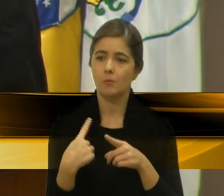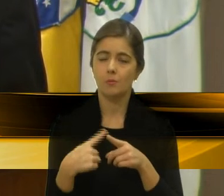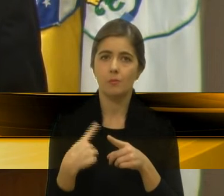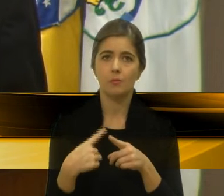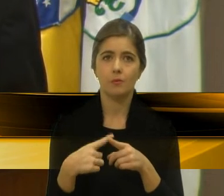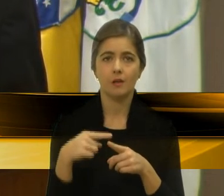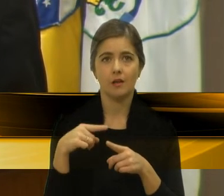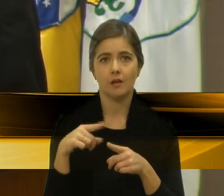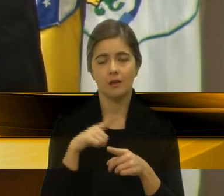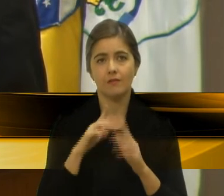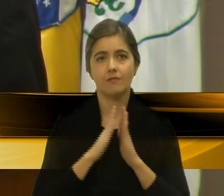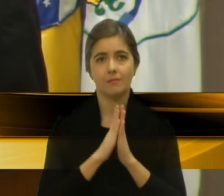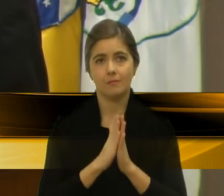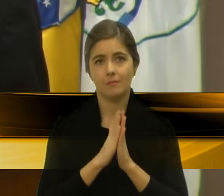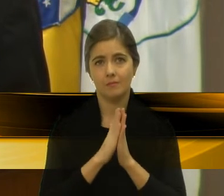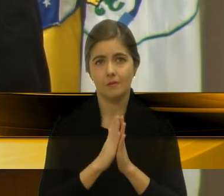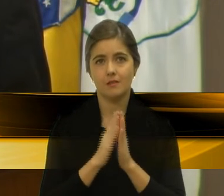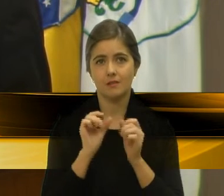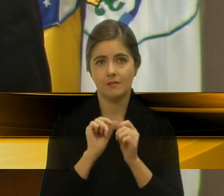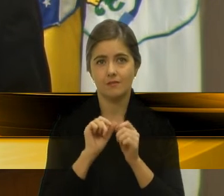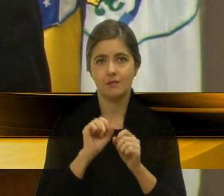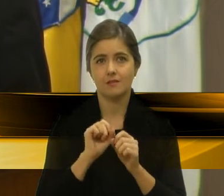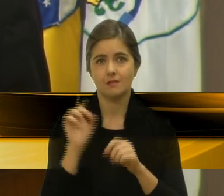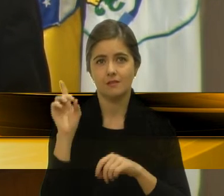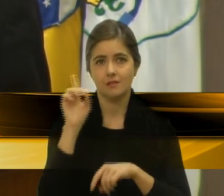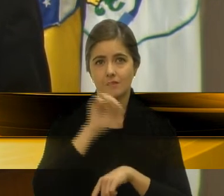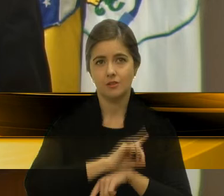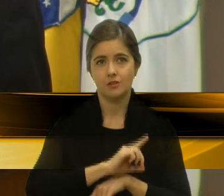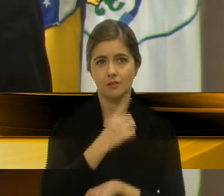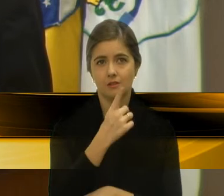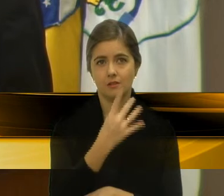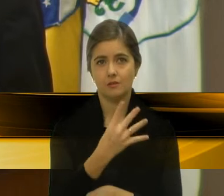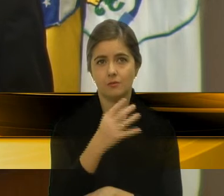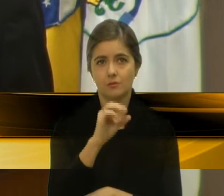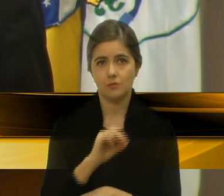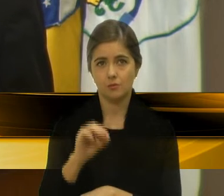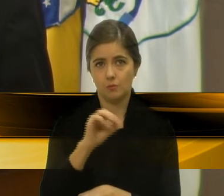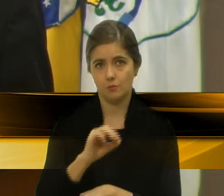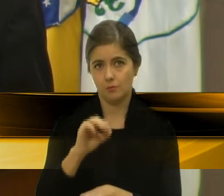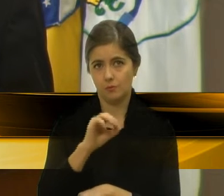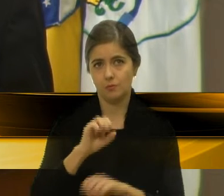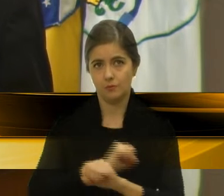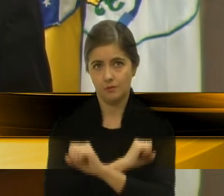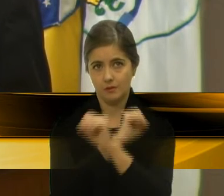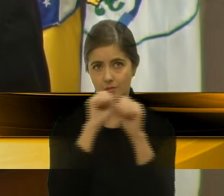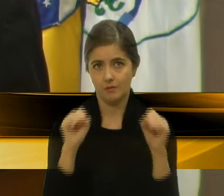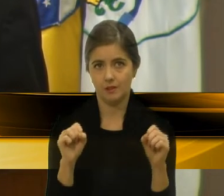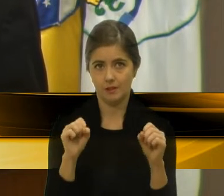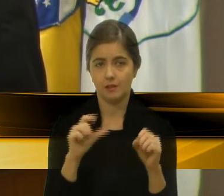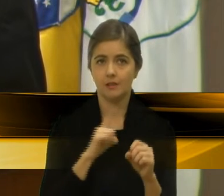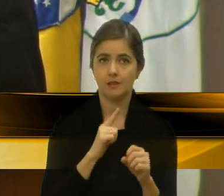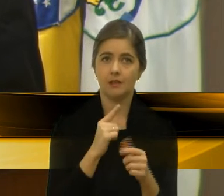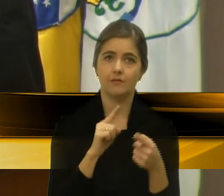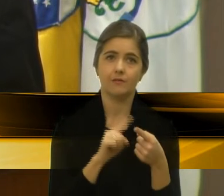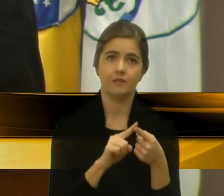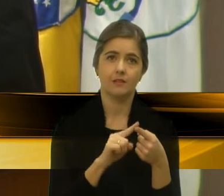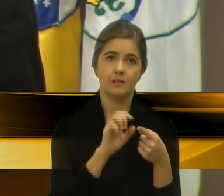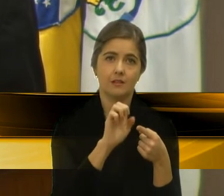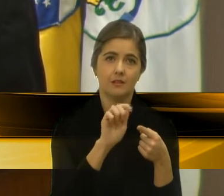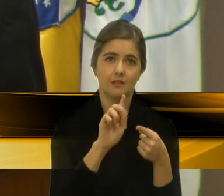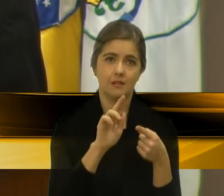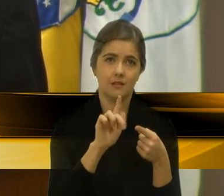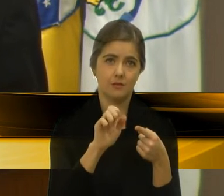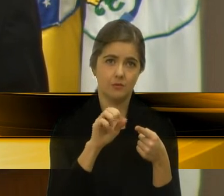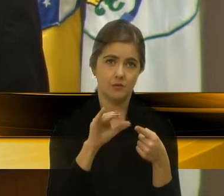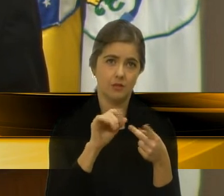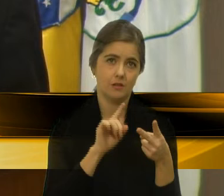de corpo presente, realizada na manhã do dia 14 de outubro, passaram os padres Eugênio Giordani e Ângelo Tronca,